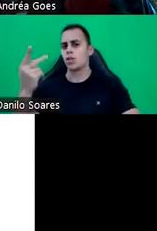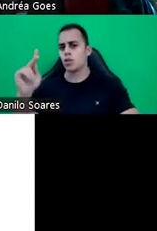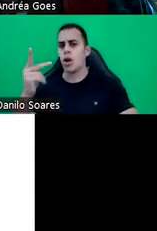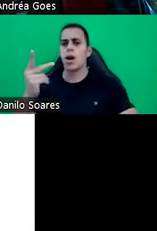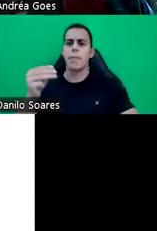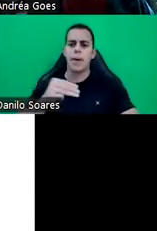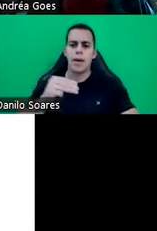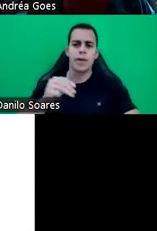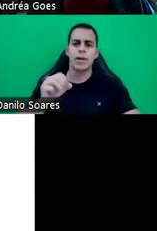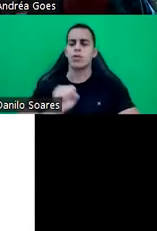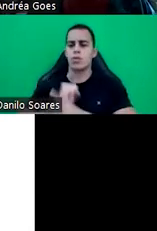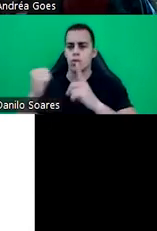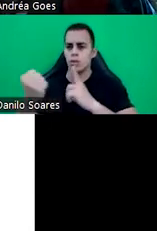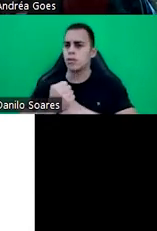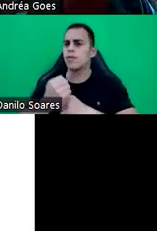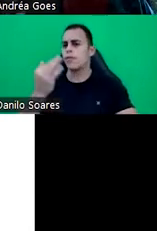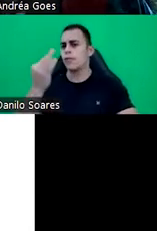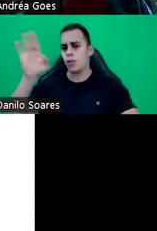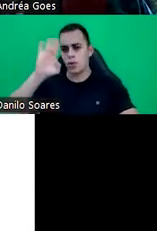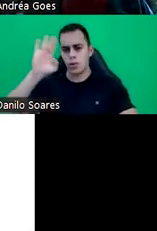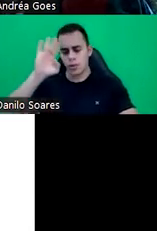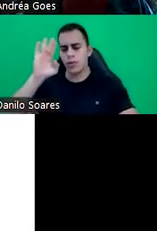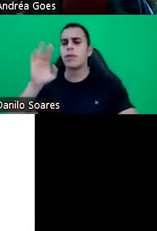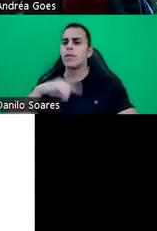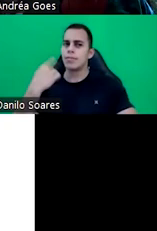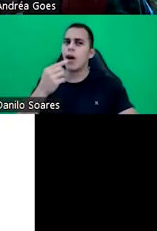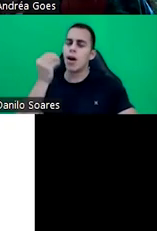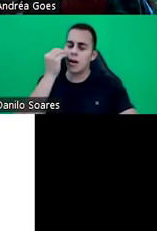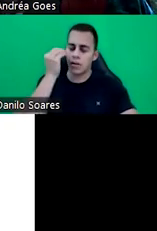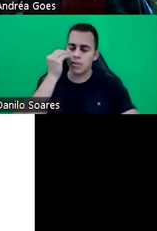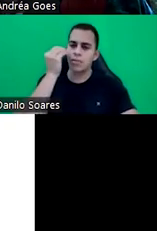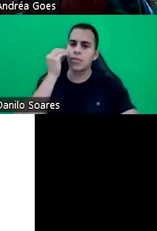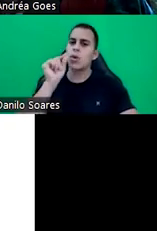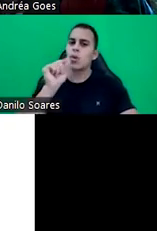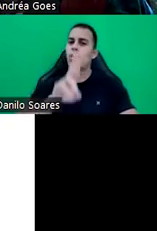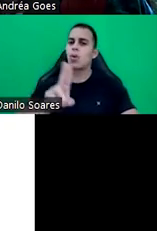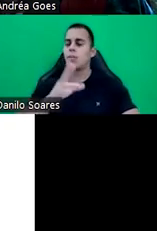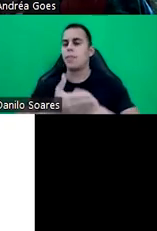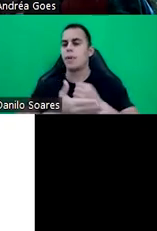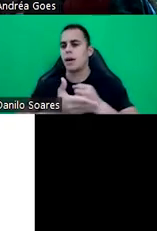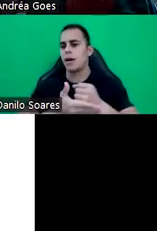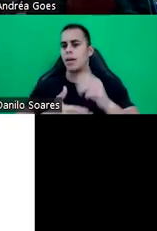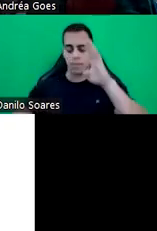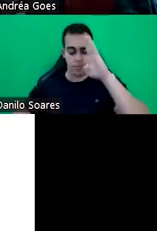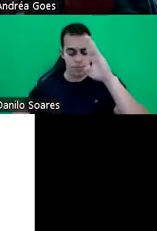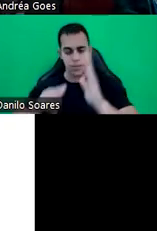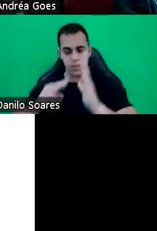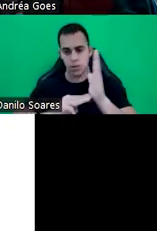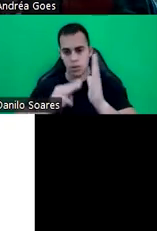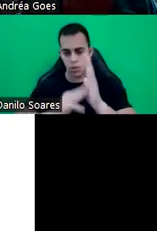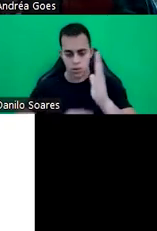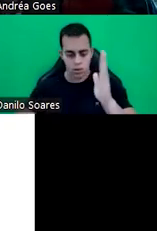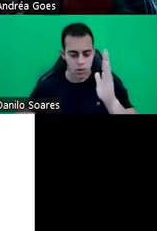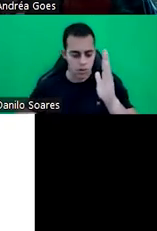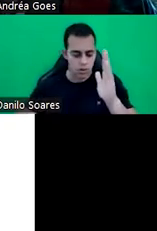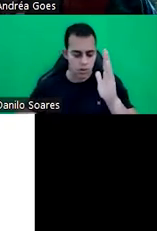de sociologia, filosofia. Então, é o que a gente tenta. Então, a gente usa como base, fundamento metodológico, a